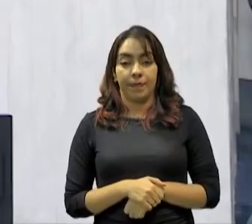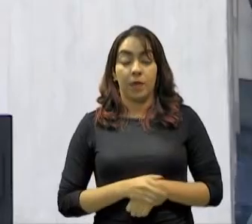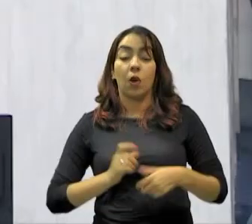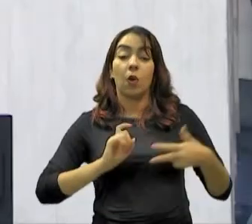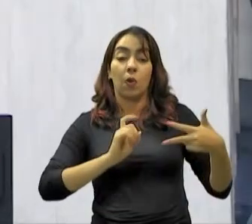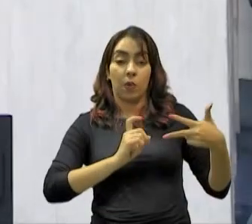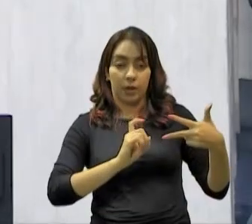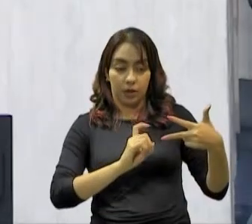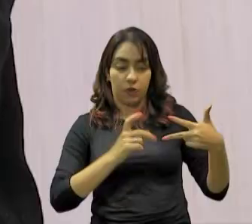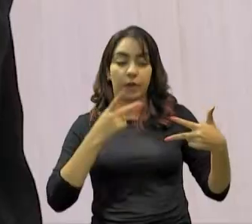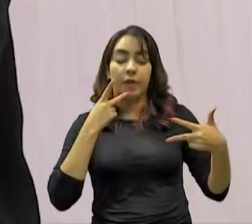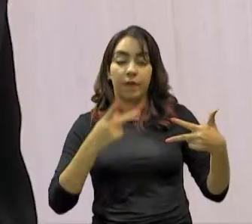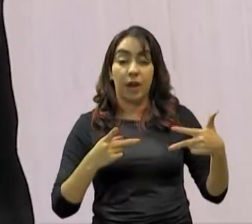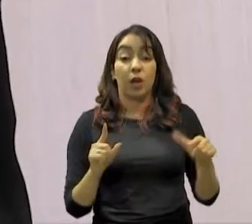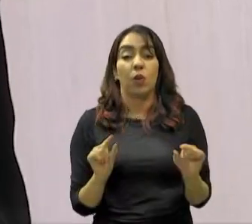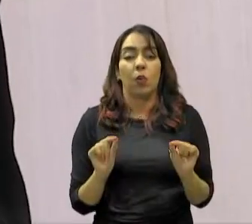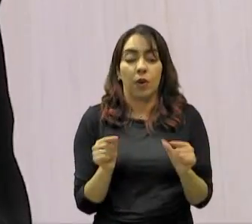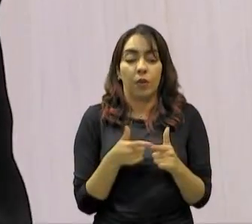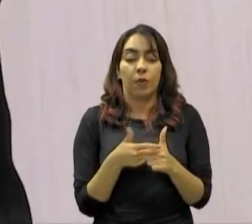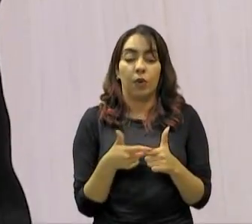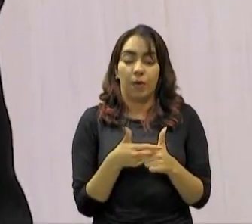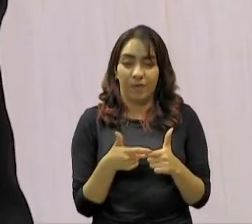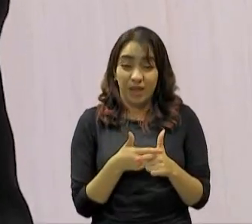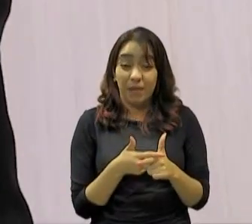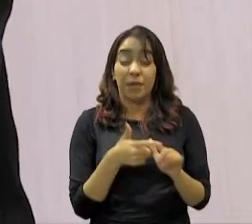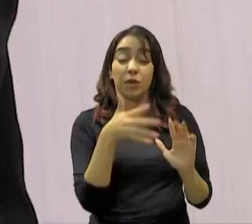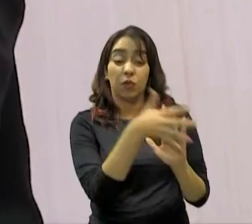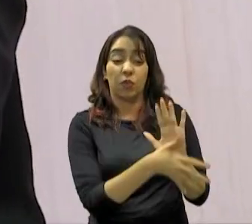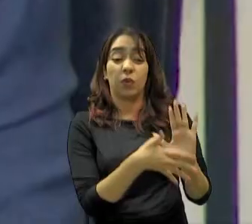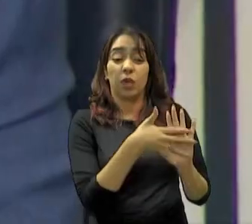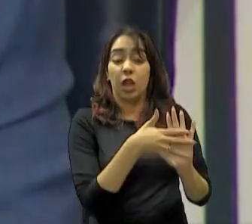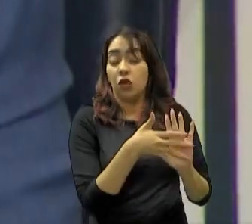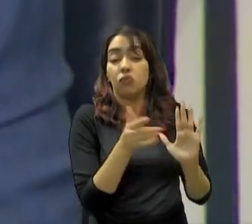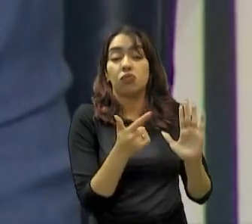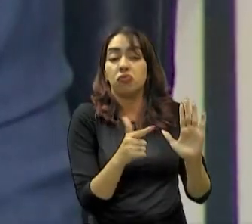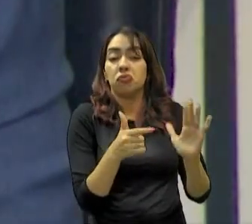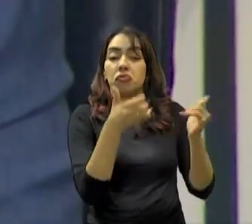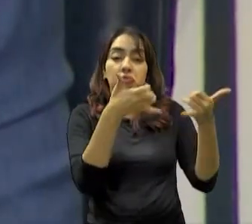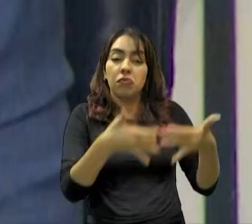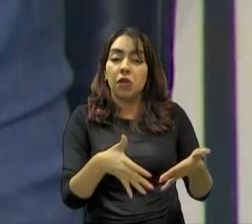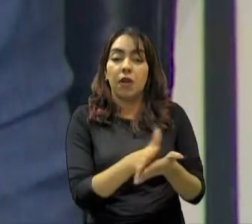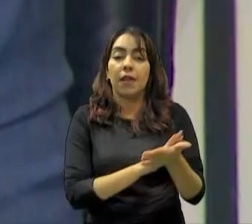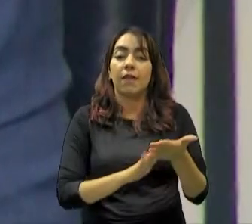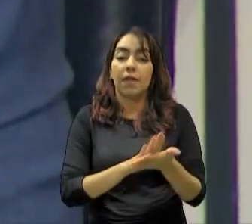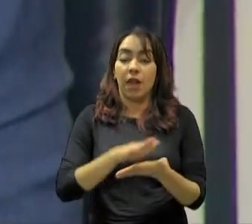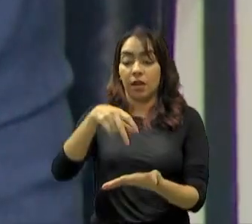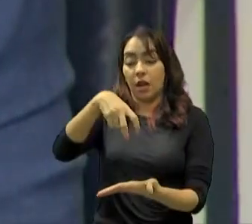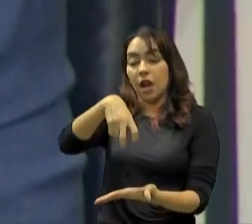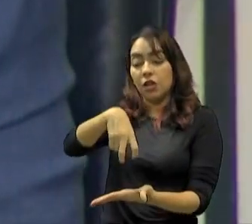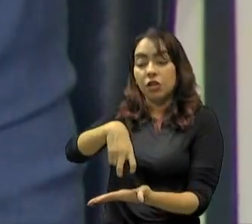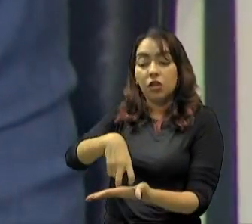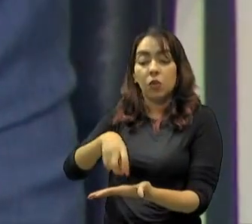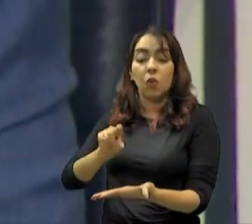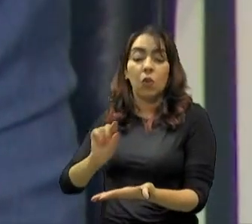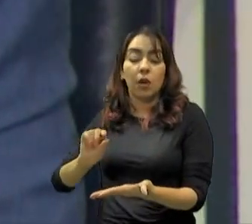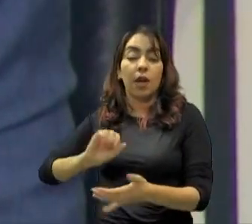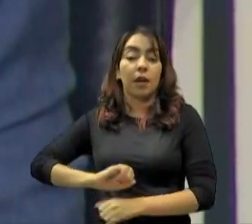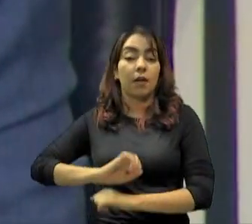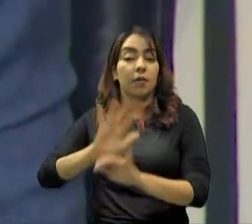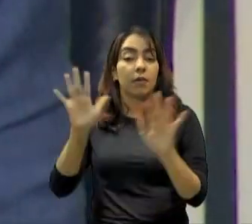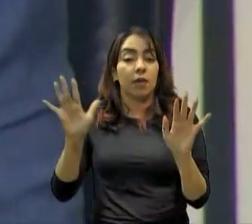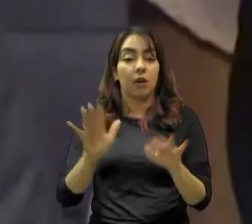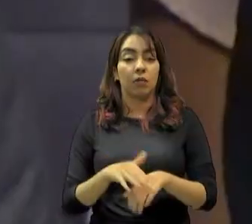é que o referido artigo não especifica as penalidades cabíveis e nem indica de forma clara qual a legislação deve